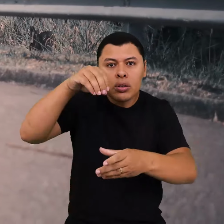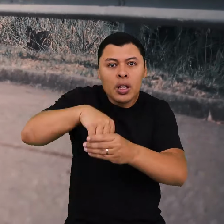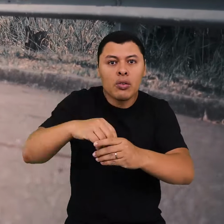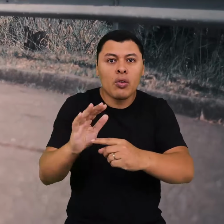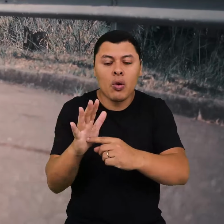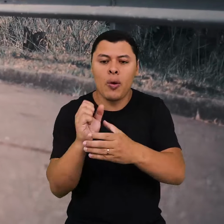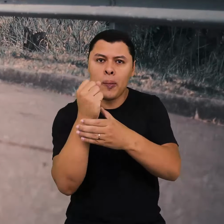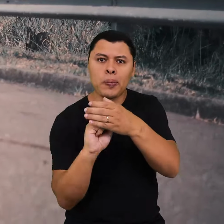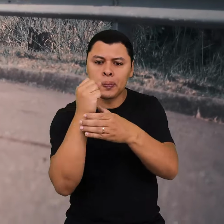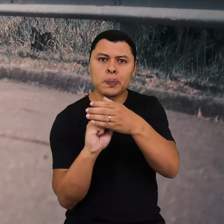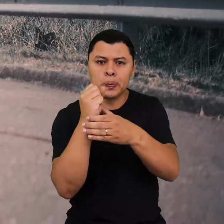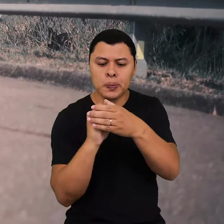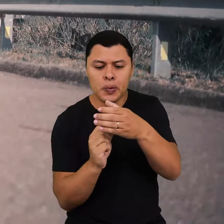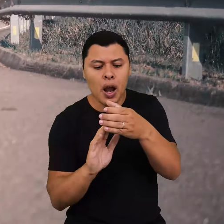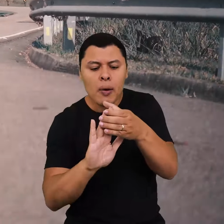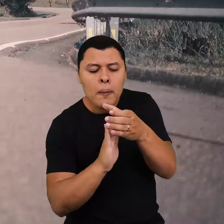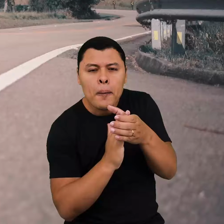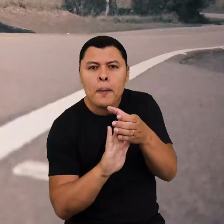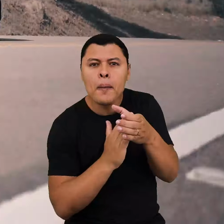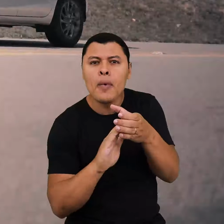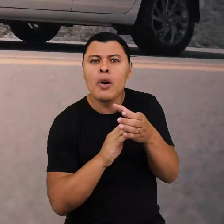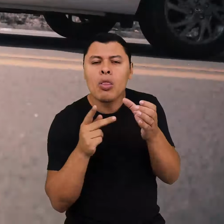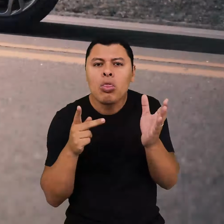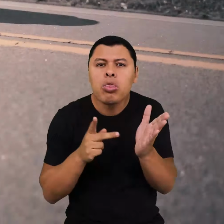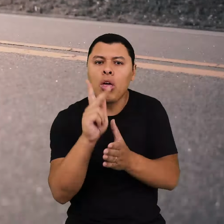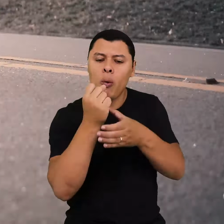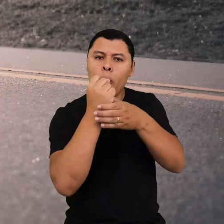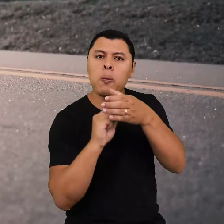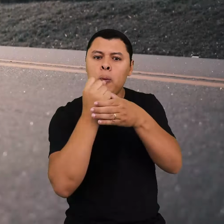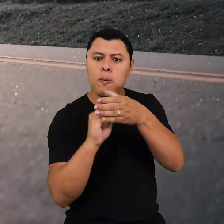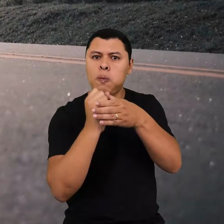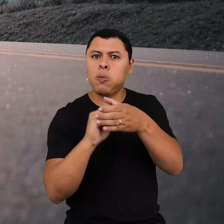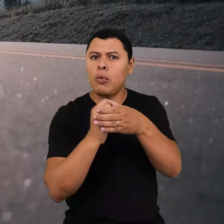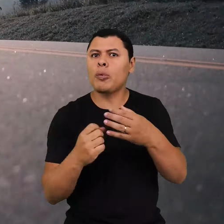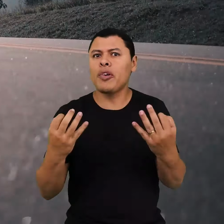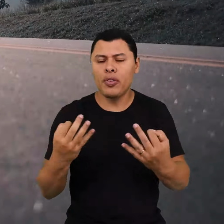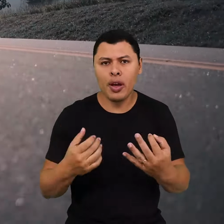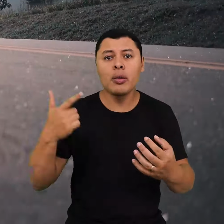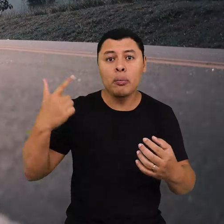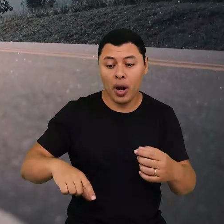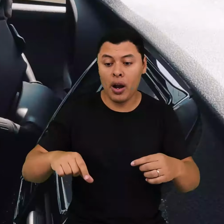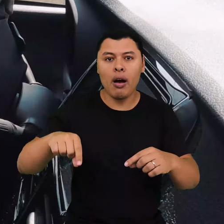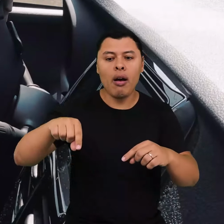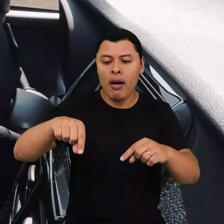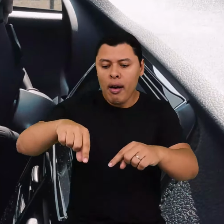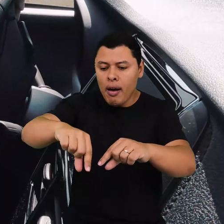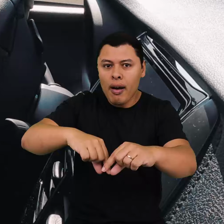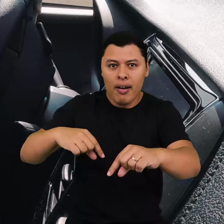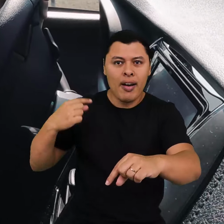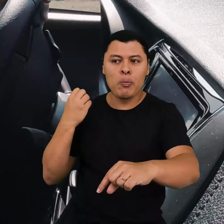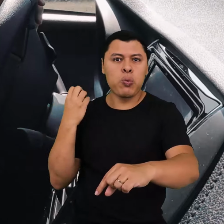de fricção, pistão de saia curta. Então o coletor de escape é integrado ao cabeçote. Então ele tem uma série